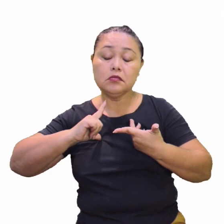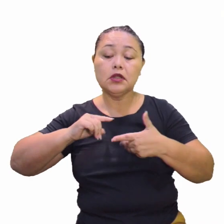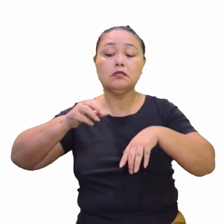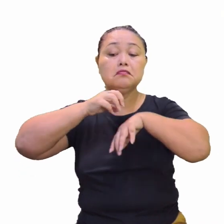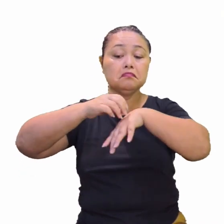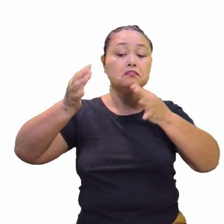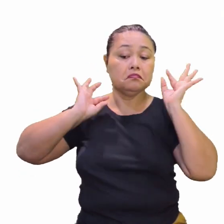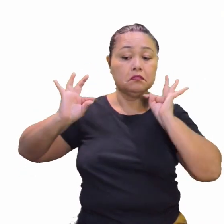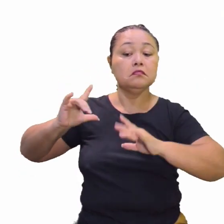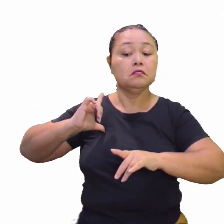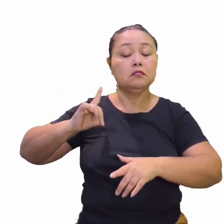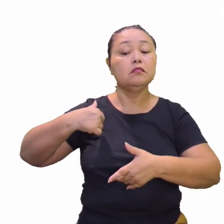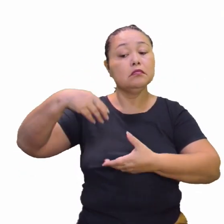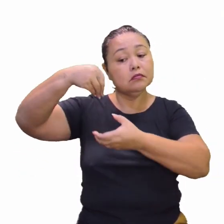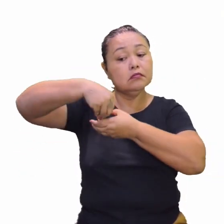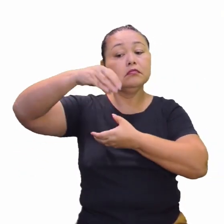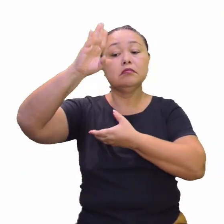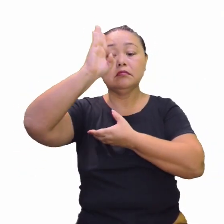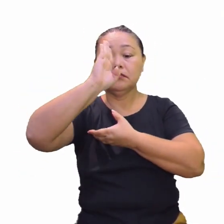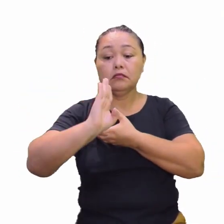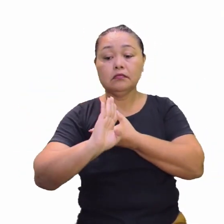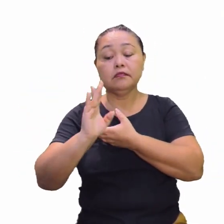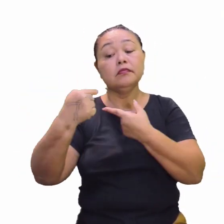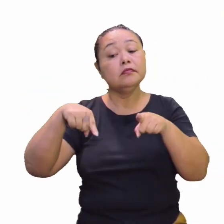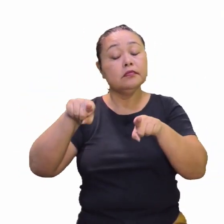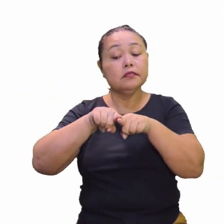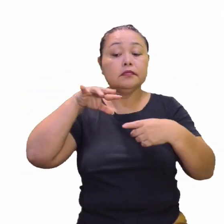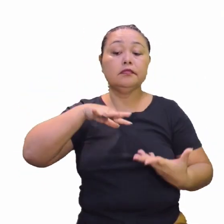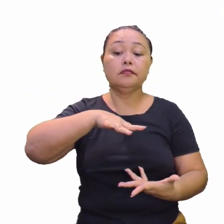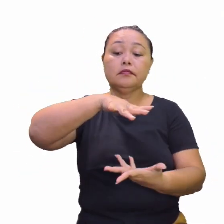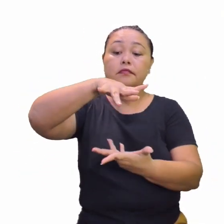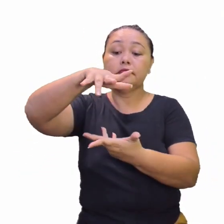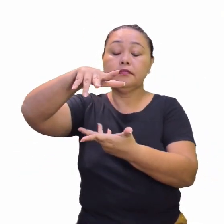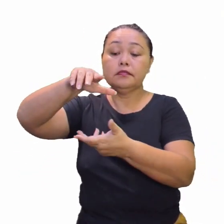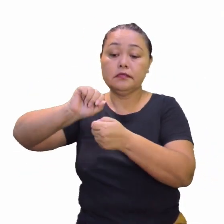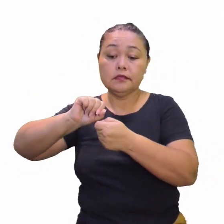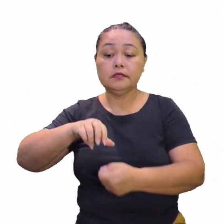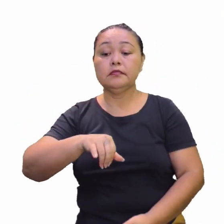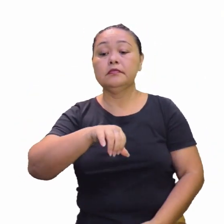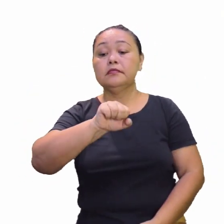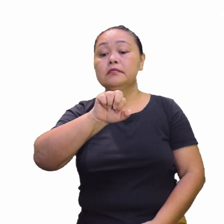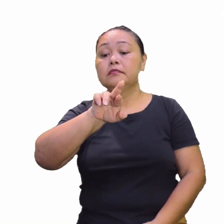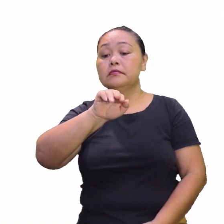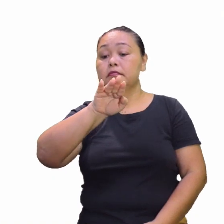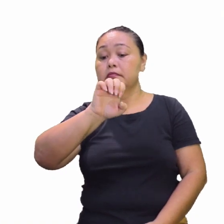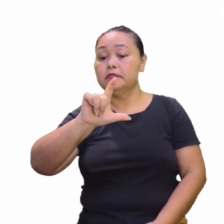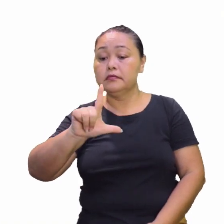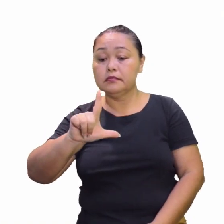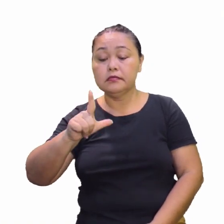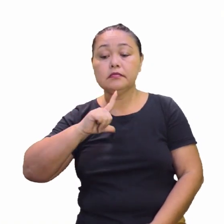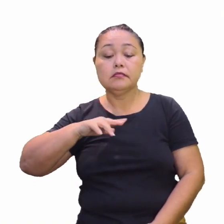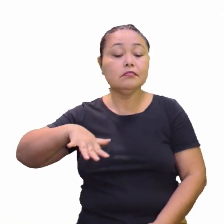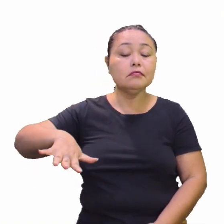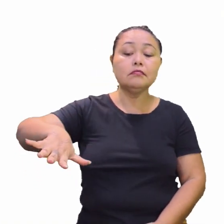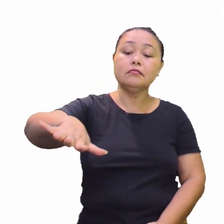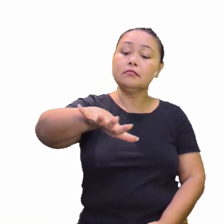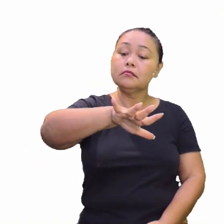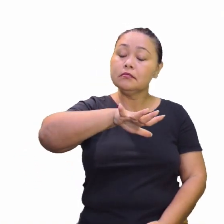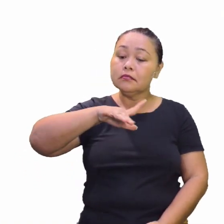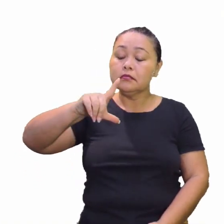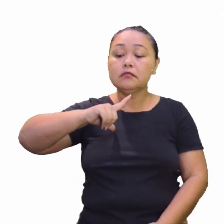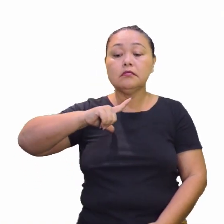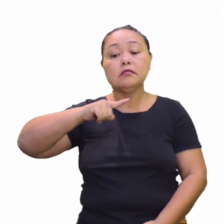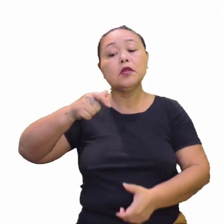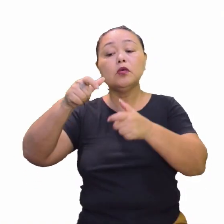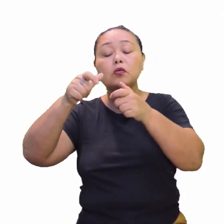religioso. Isso, e podemos também citar situações do mundo, né? Israel, Exato. Ali a região de Jerusalém,